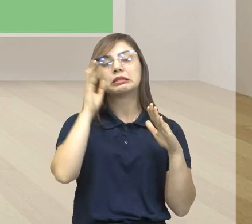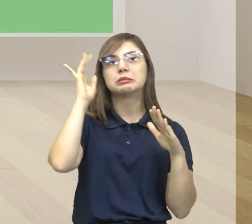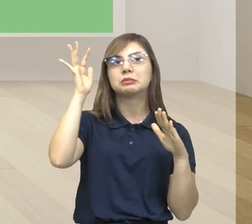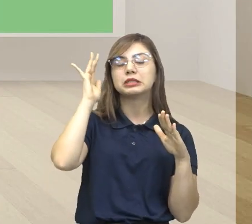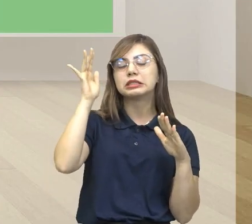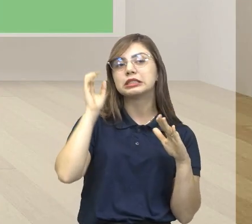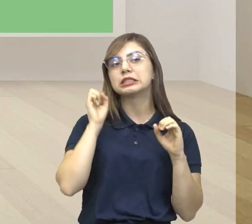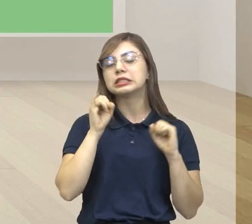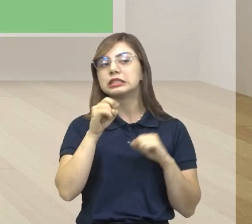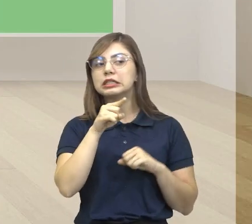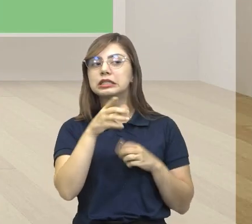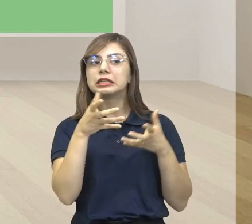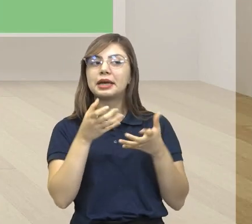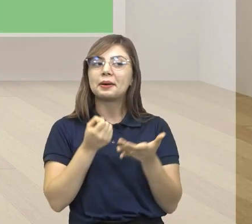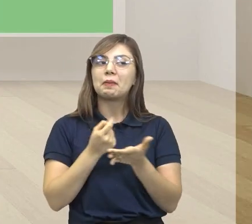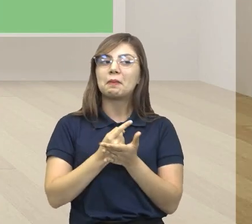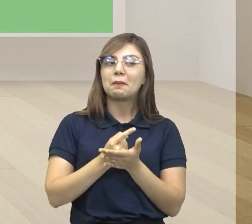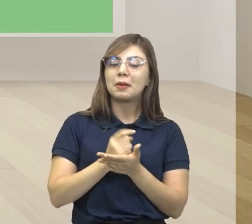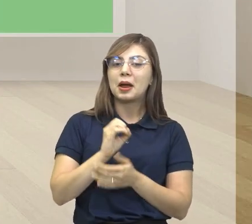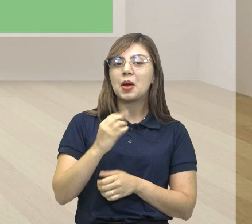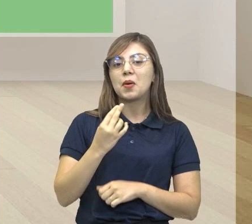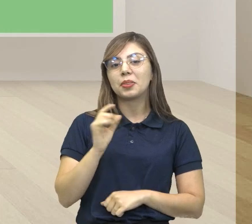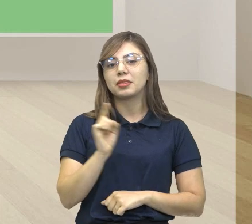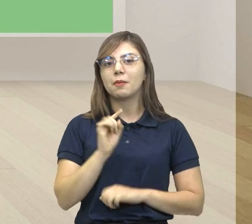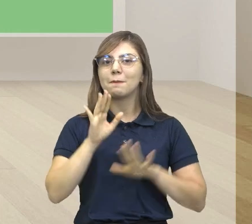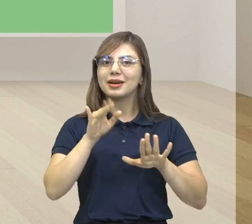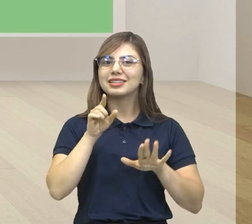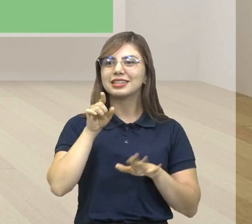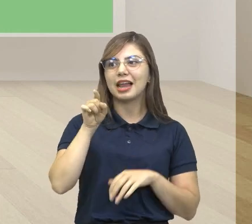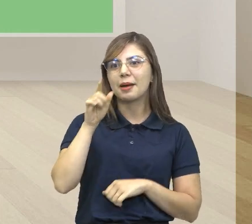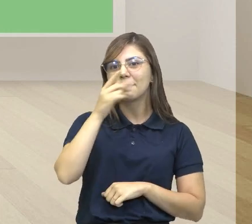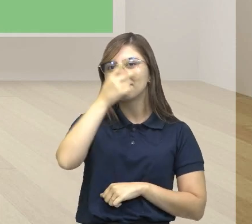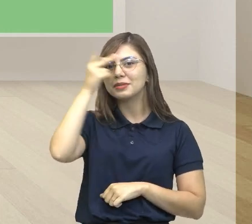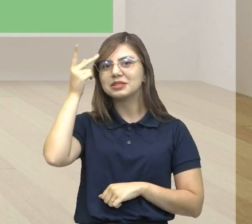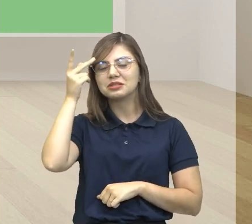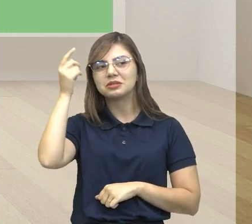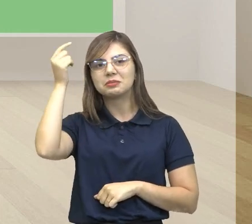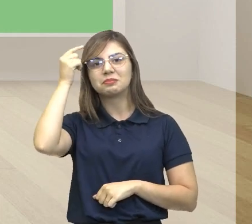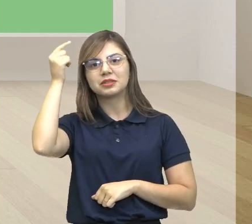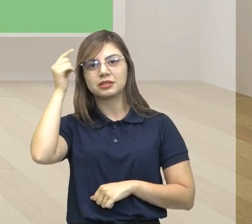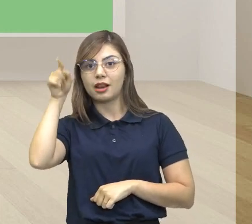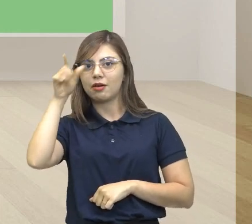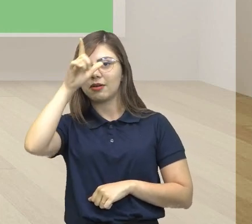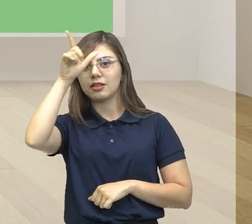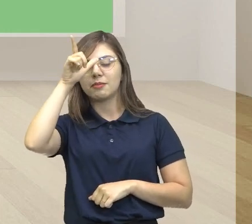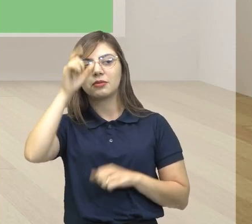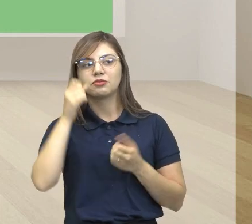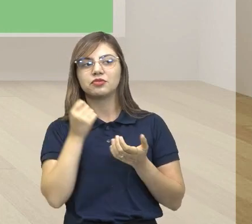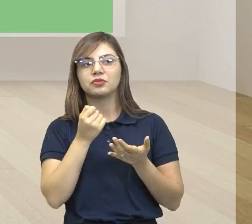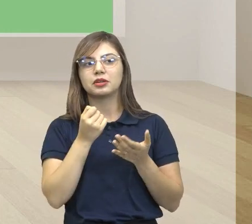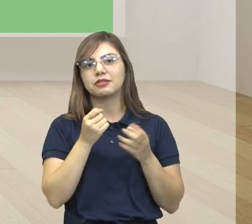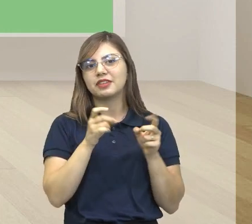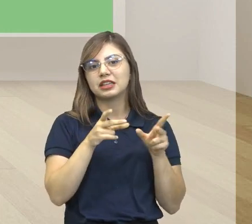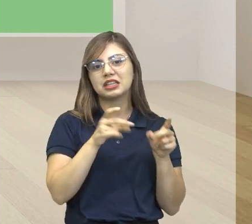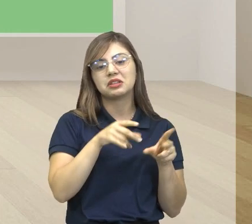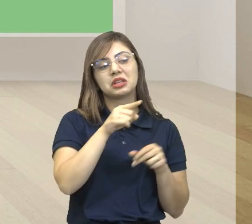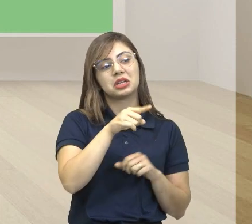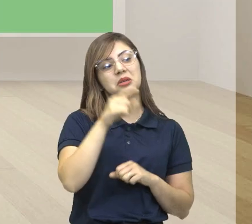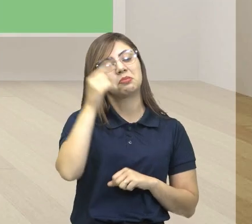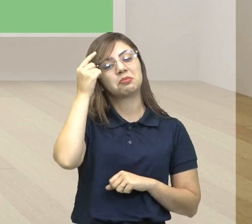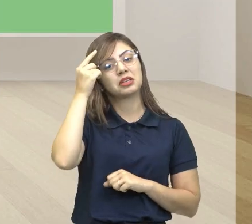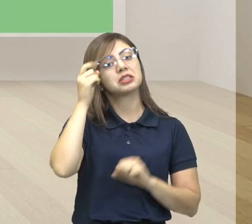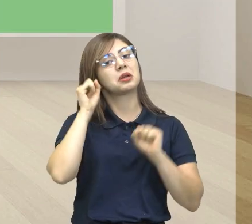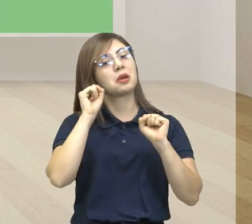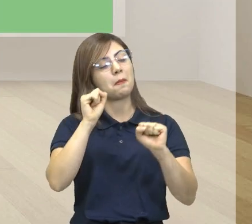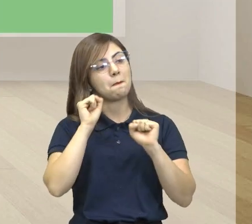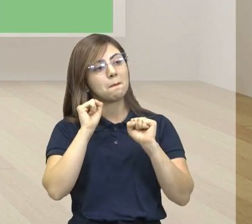se ele vai querer ou não o produto. Na cabeça de quem está vendendo, né, do alemão no caso aqui, ele vai entender que há uma possibilidade desse negócio